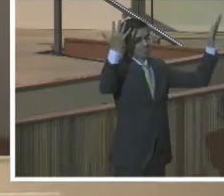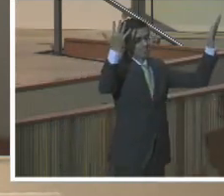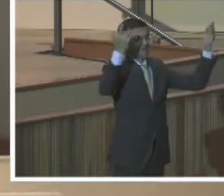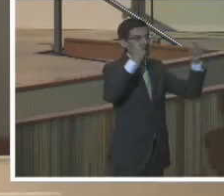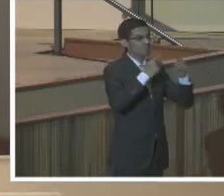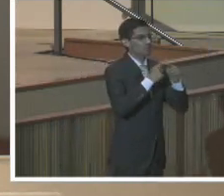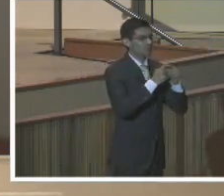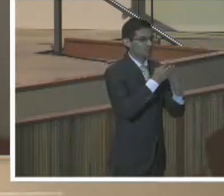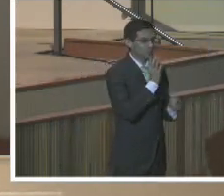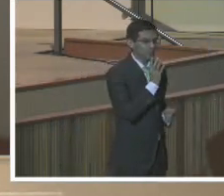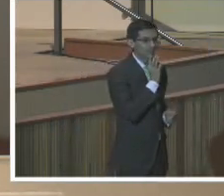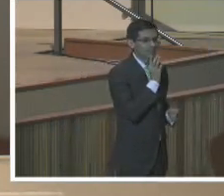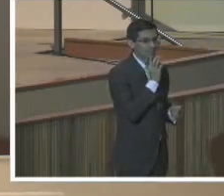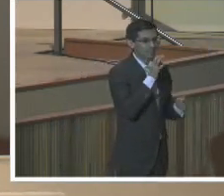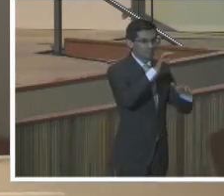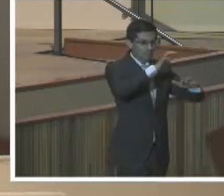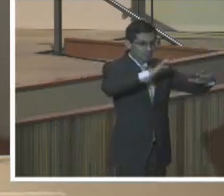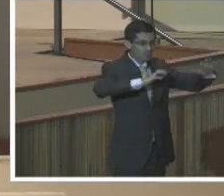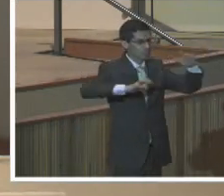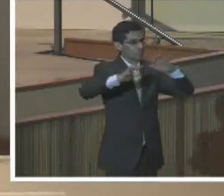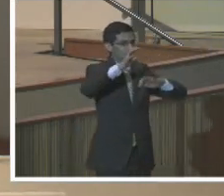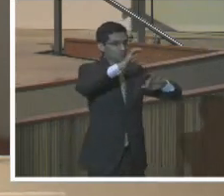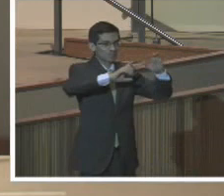conhecem a grandeza da obra.